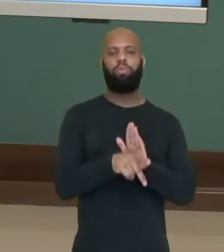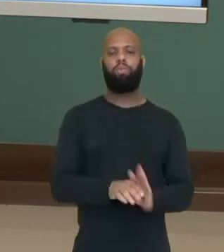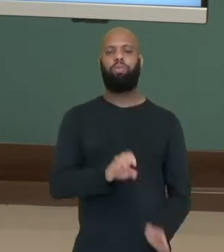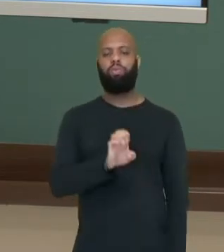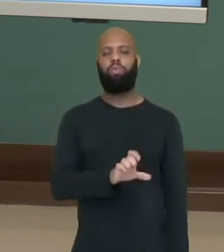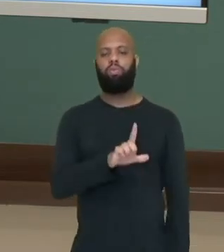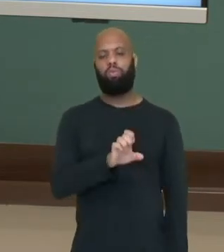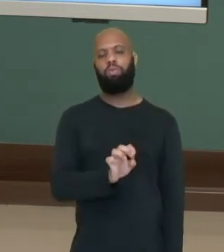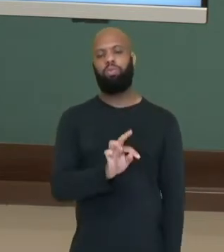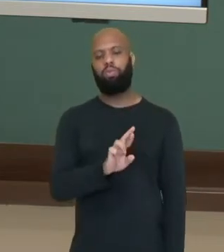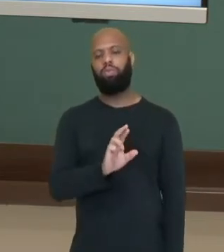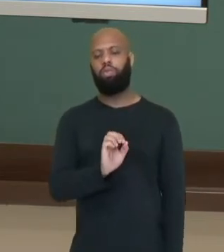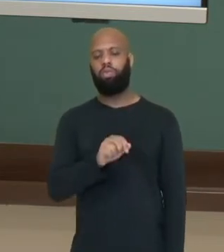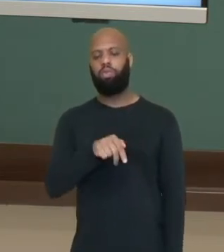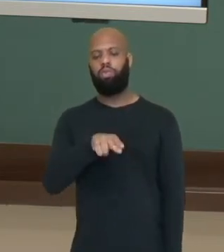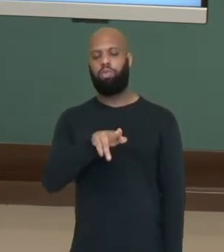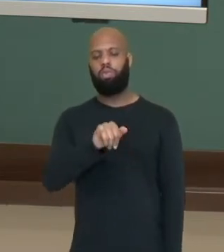eletroquímica.